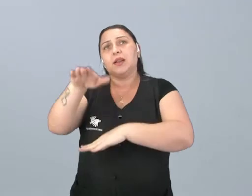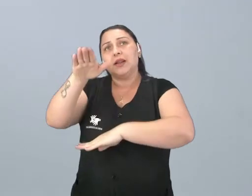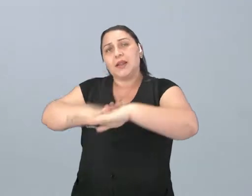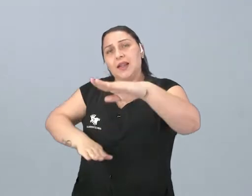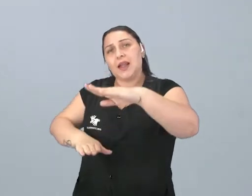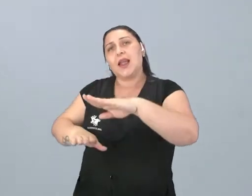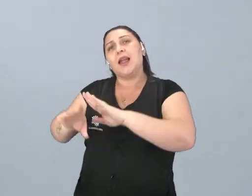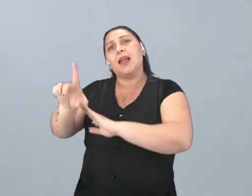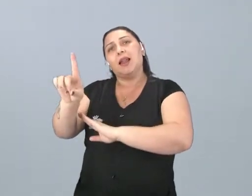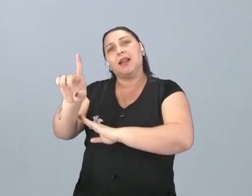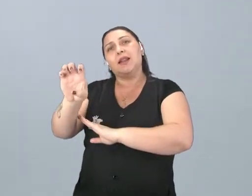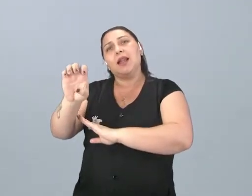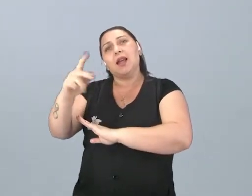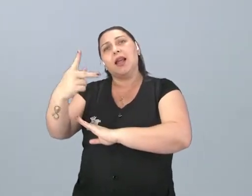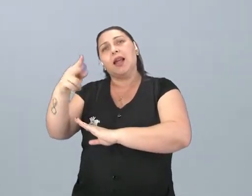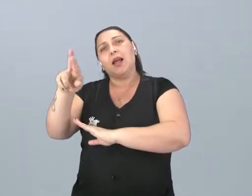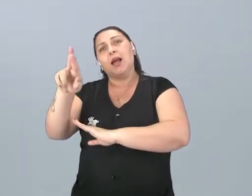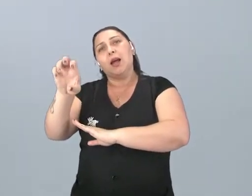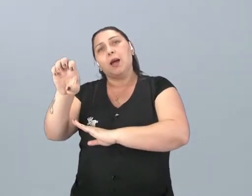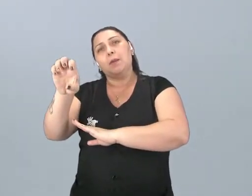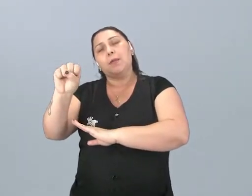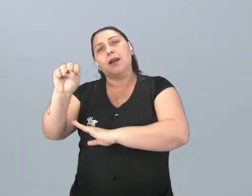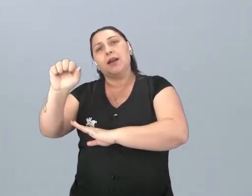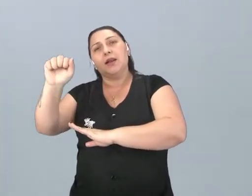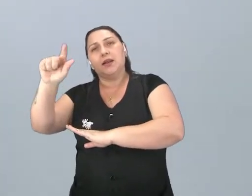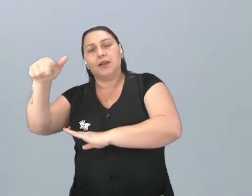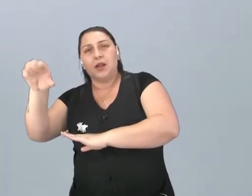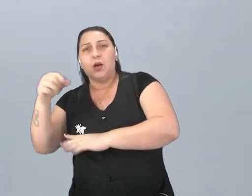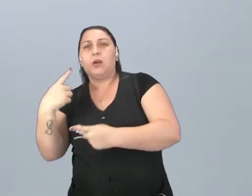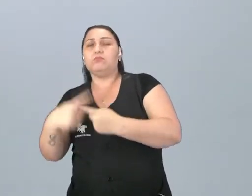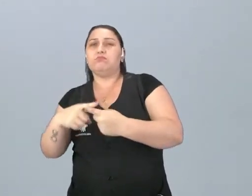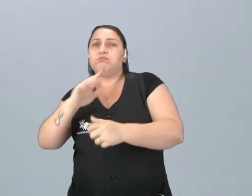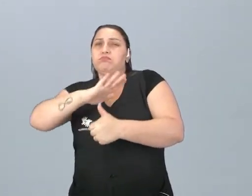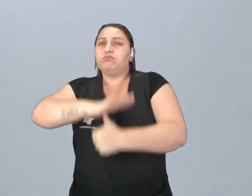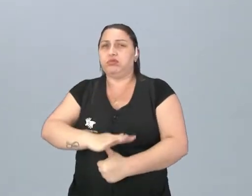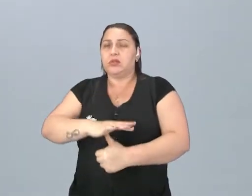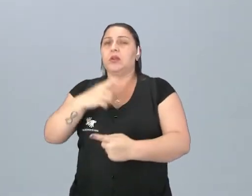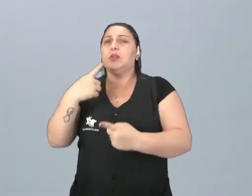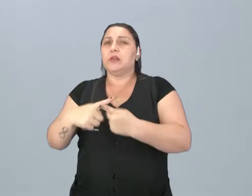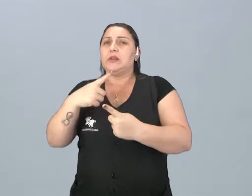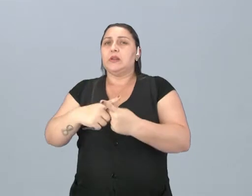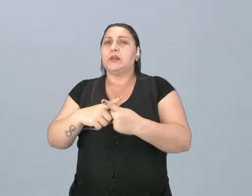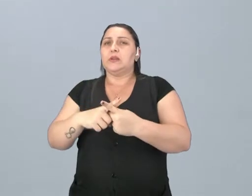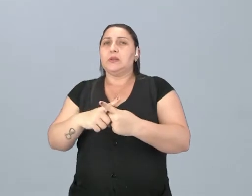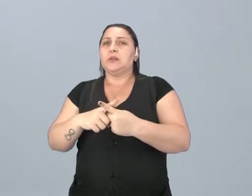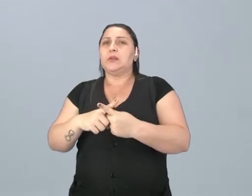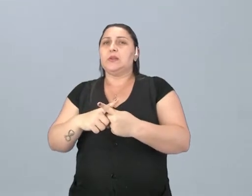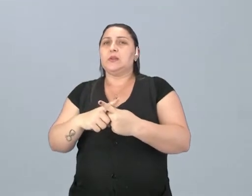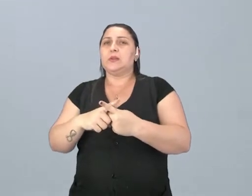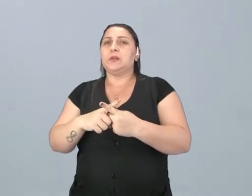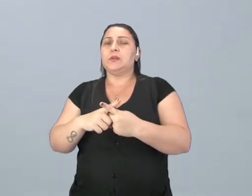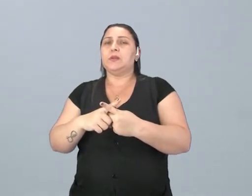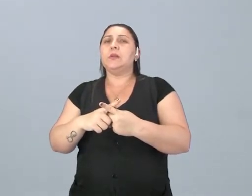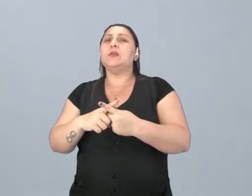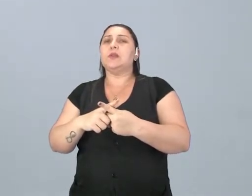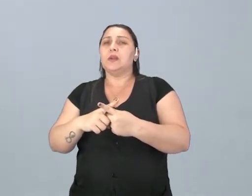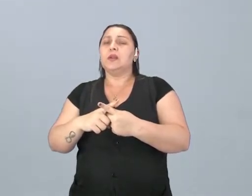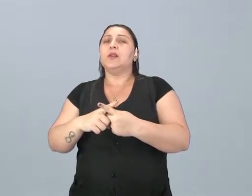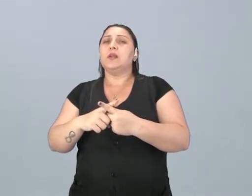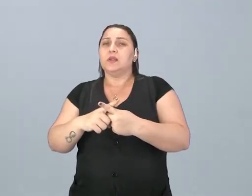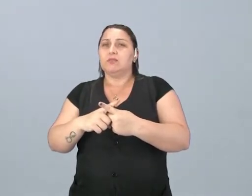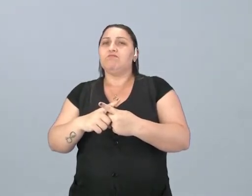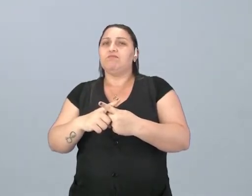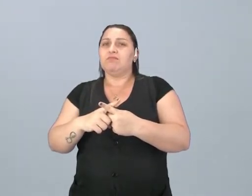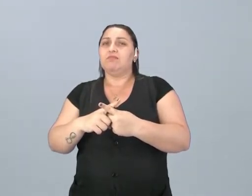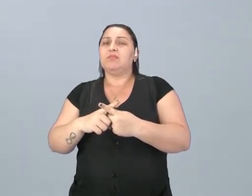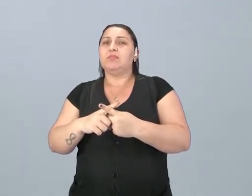Grande Depressão. É Grande Depressão justamente por abalar sistematicamente a economia mundial. Todos os